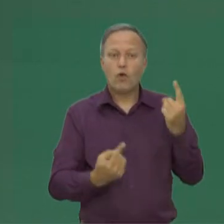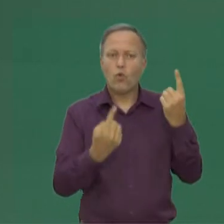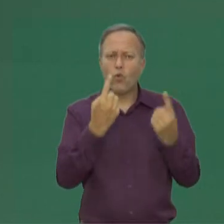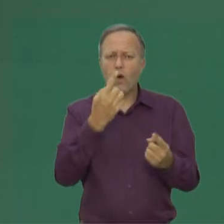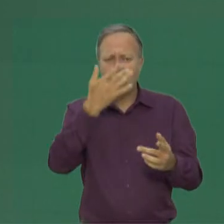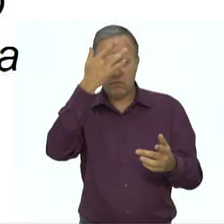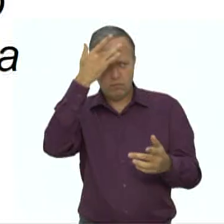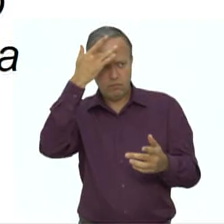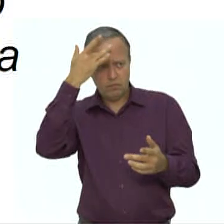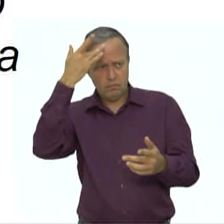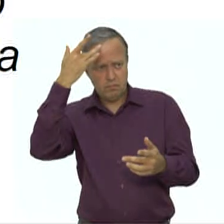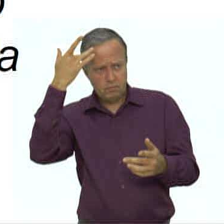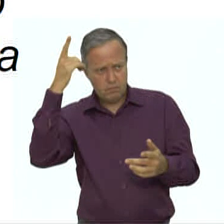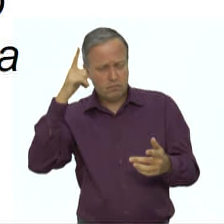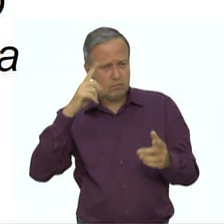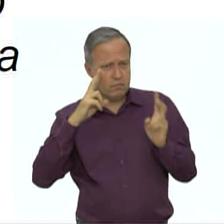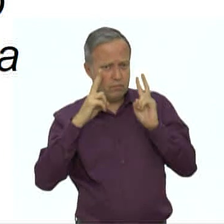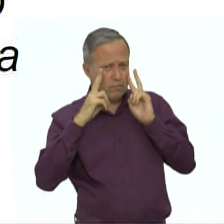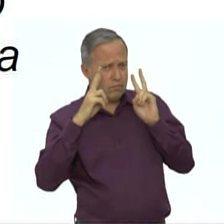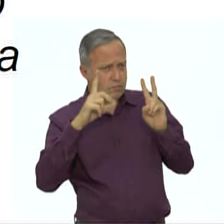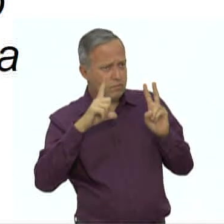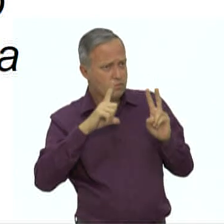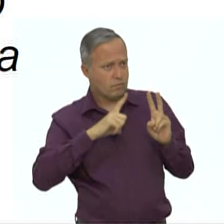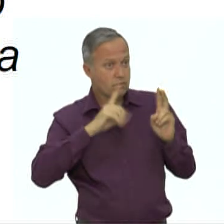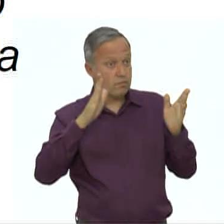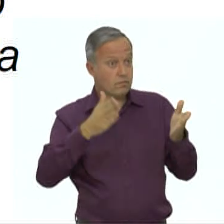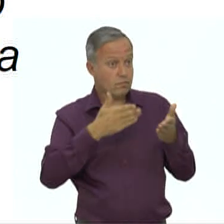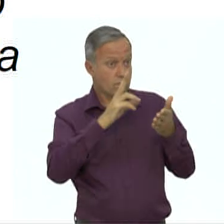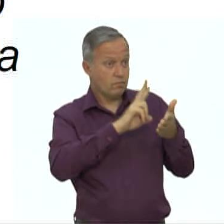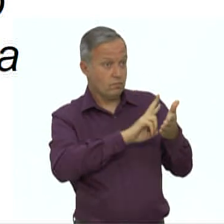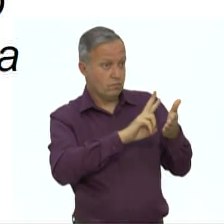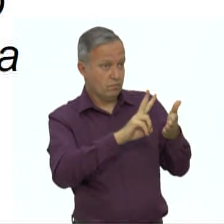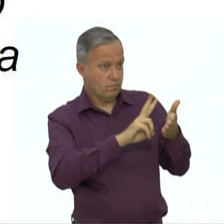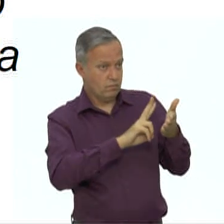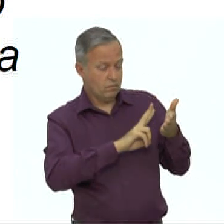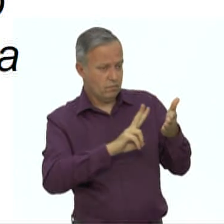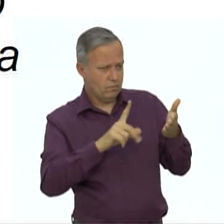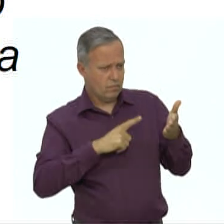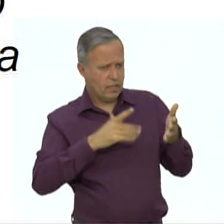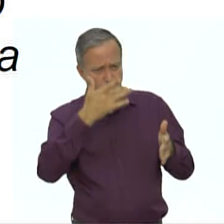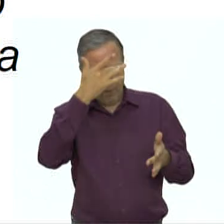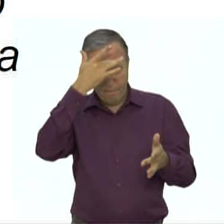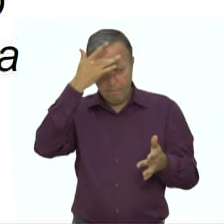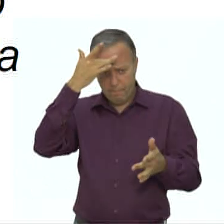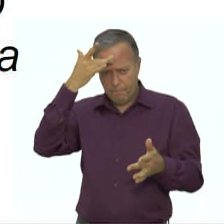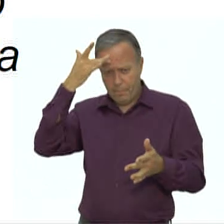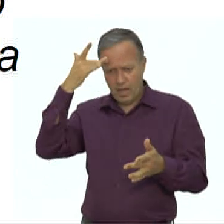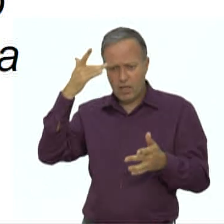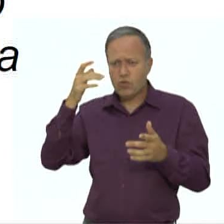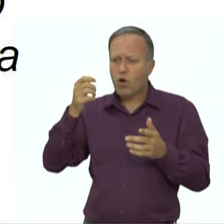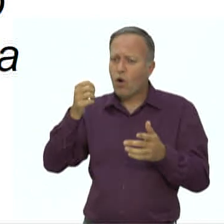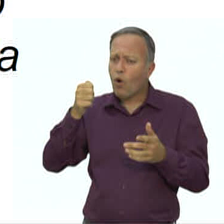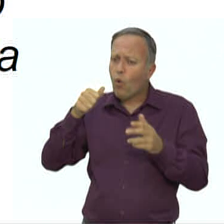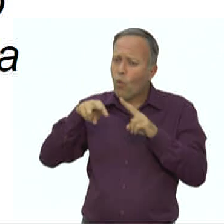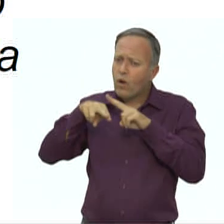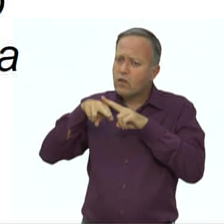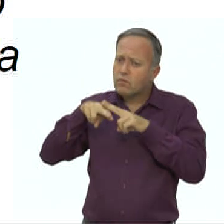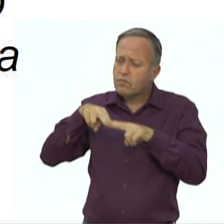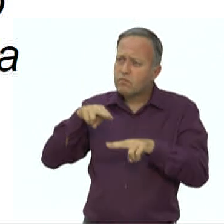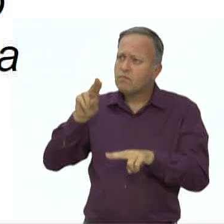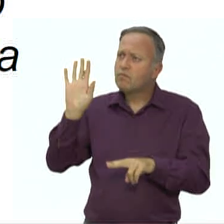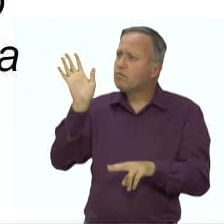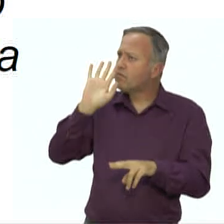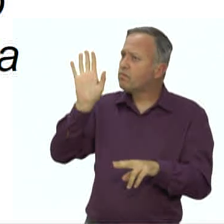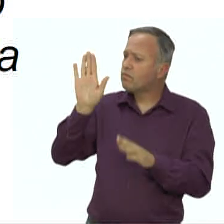personagem histórico podemos fazer referência quando lemos e algum ninho desnudo saluda los navegantes